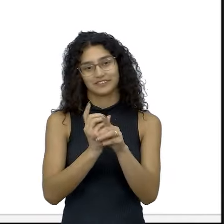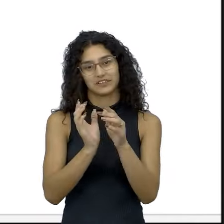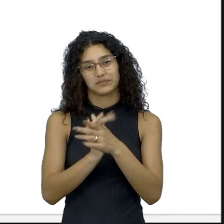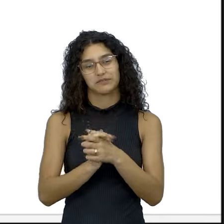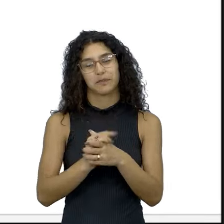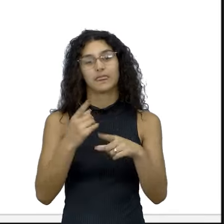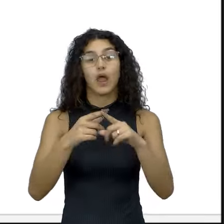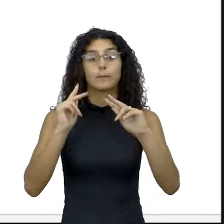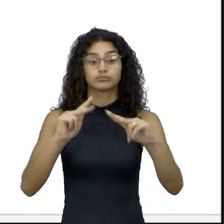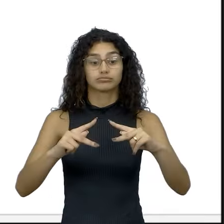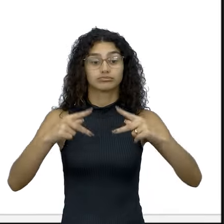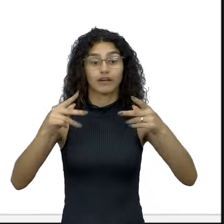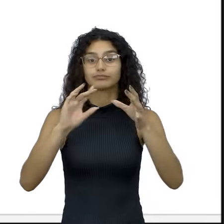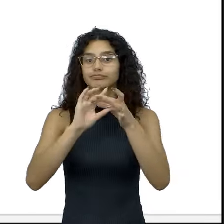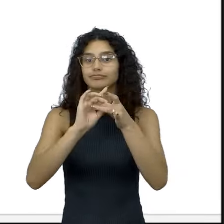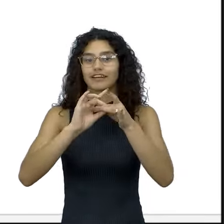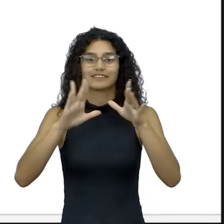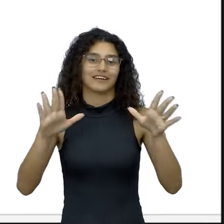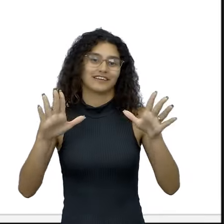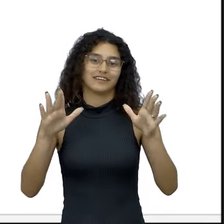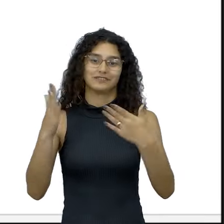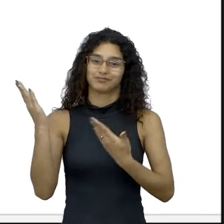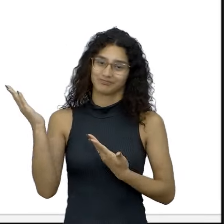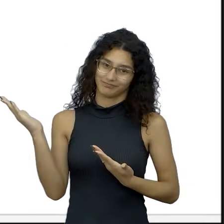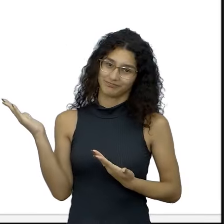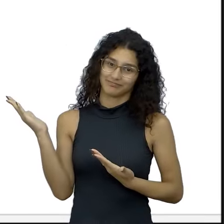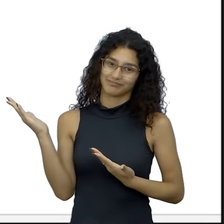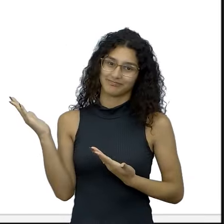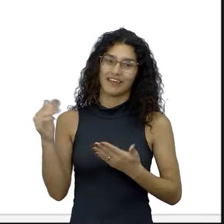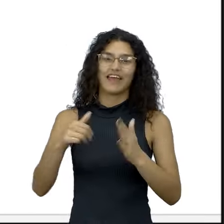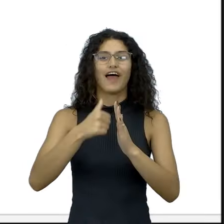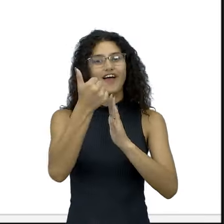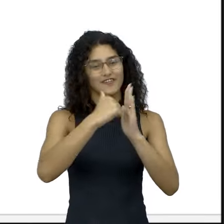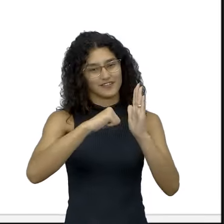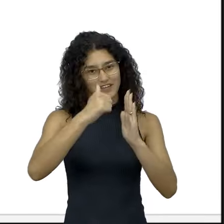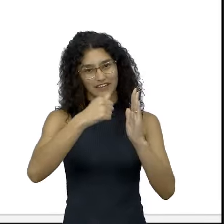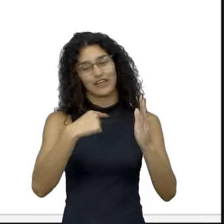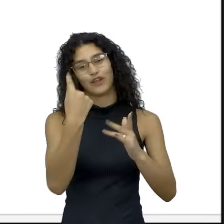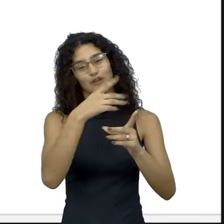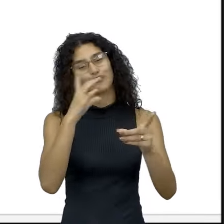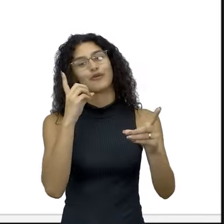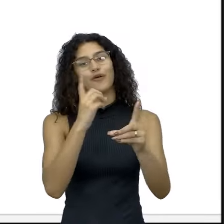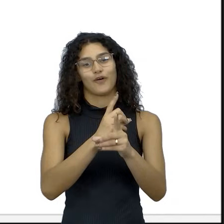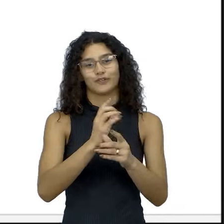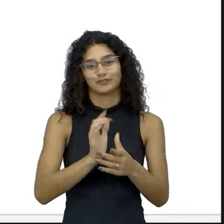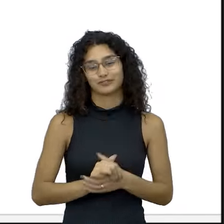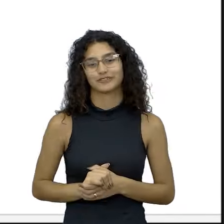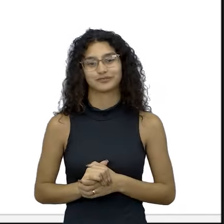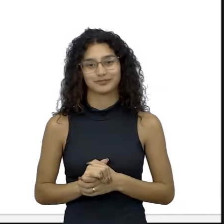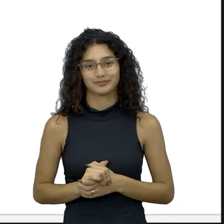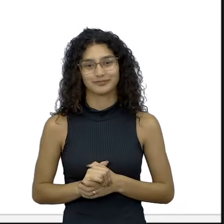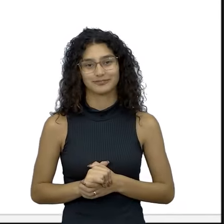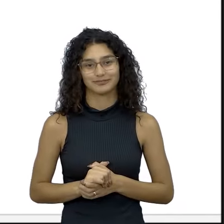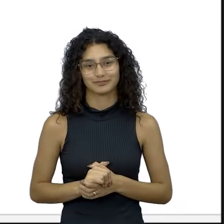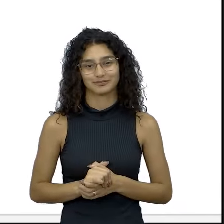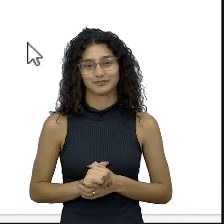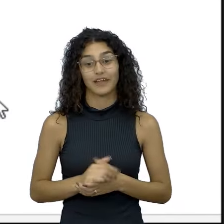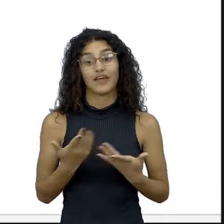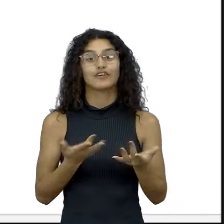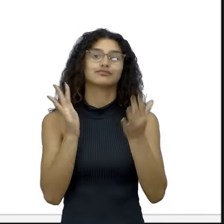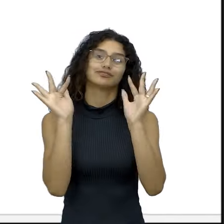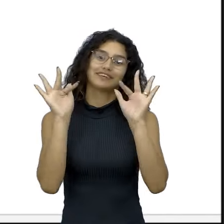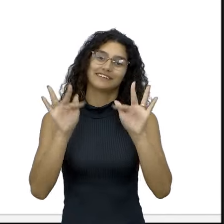deste link que está disponível na tela. Avaliem o nosso encontro e eu